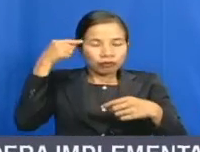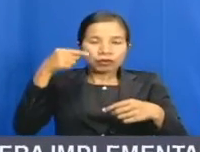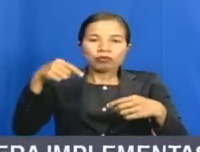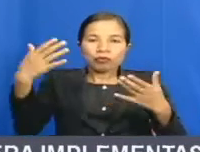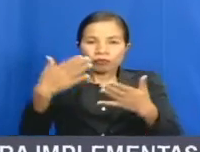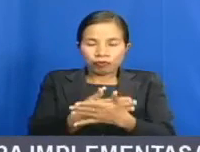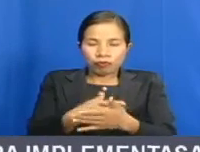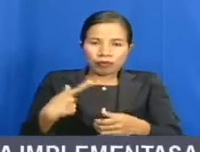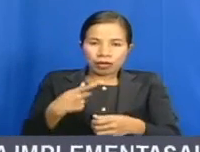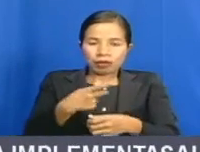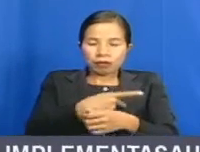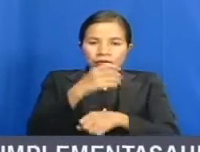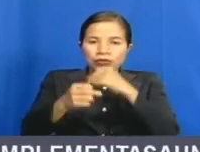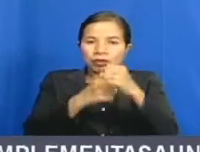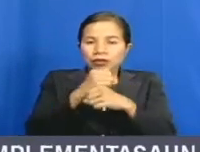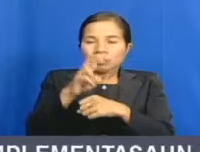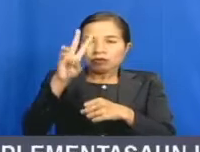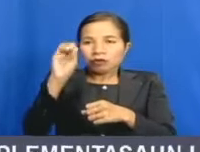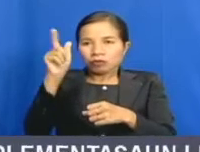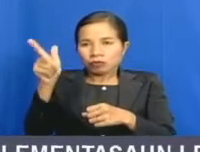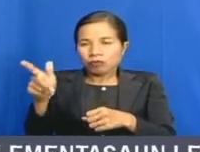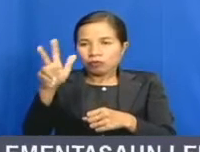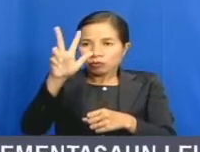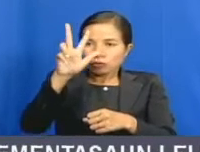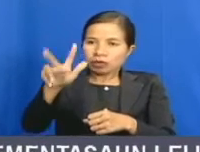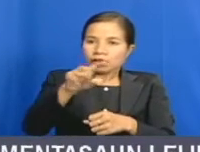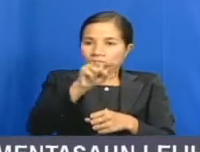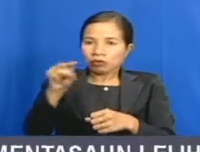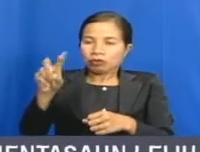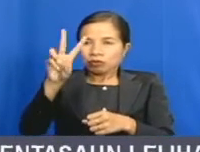em 2023, tô tinha em